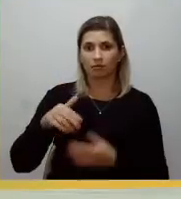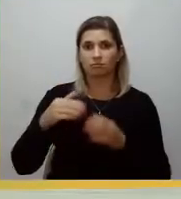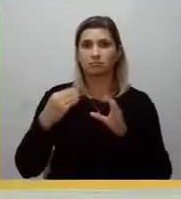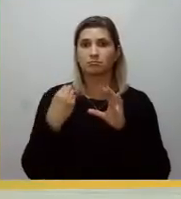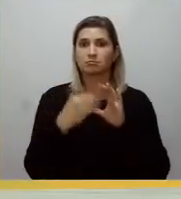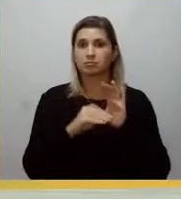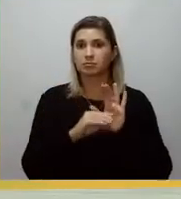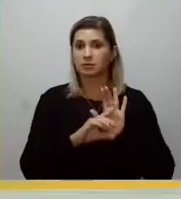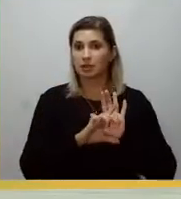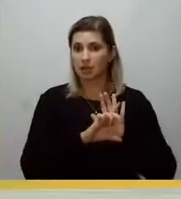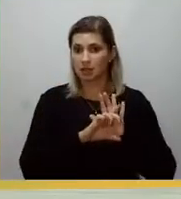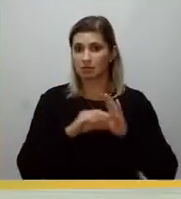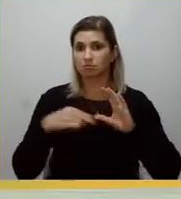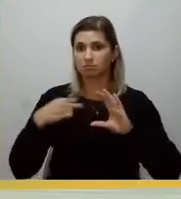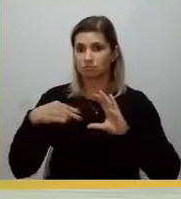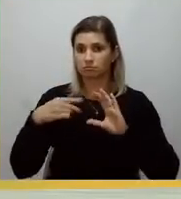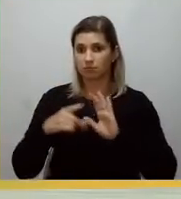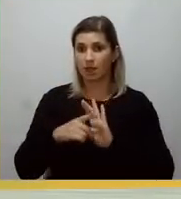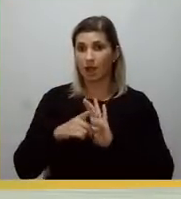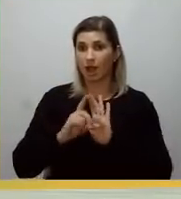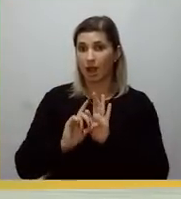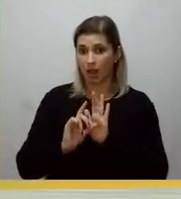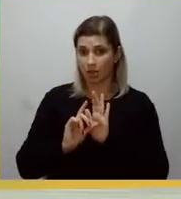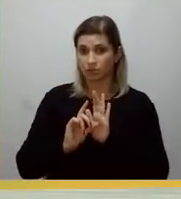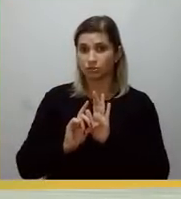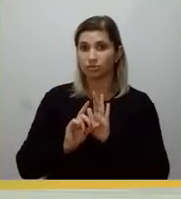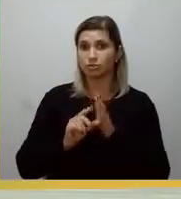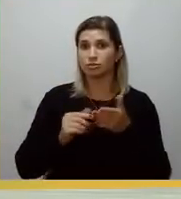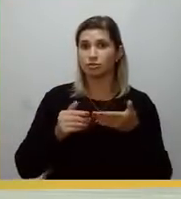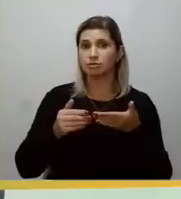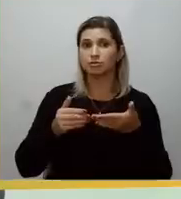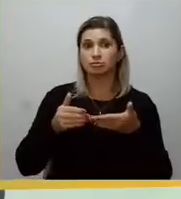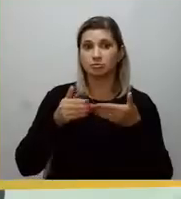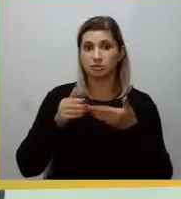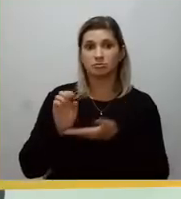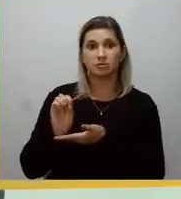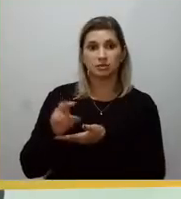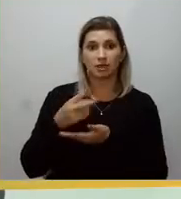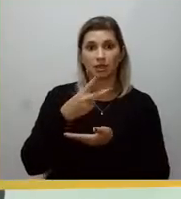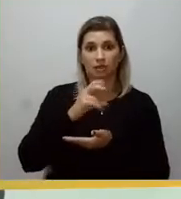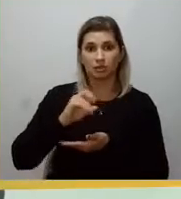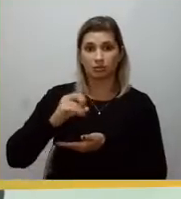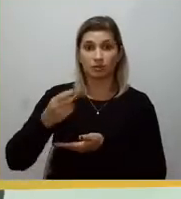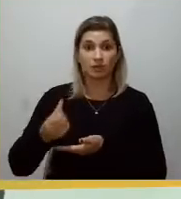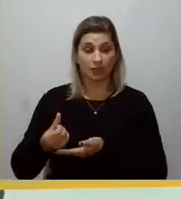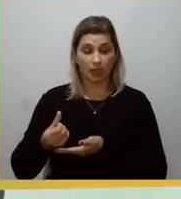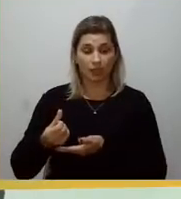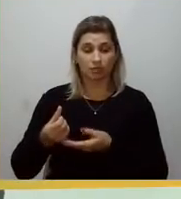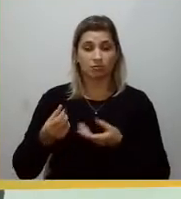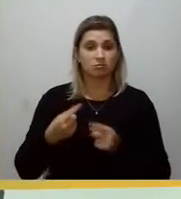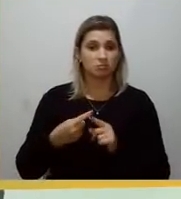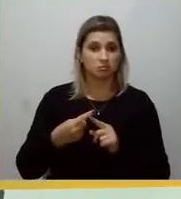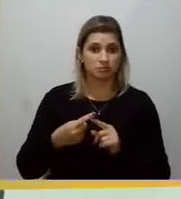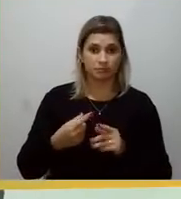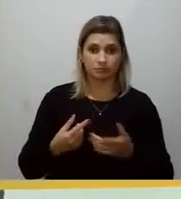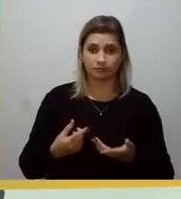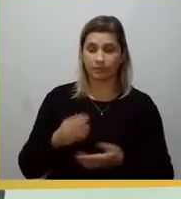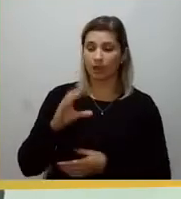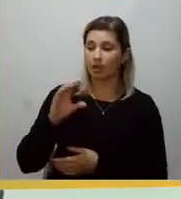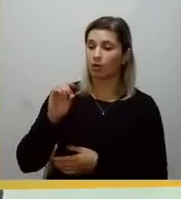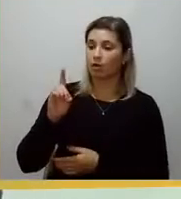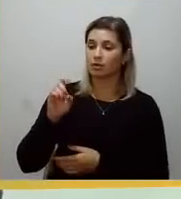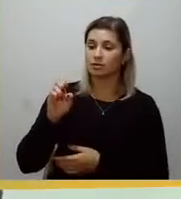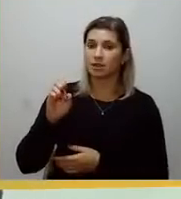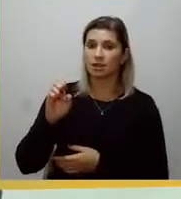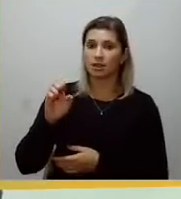Codeplan dias antes de renunciar em 2006. Por que que houve a extinção da Codeplan? A Codeplan ela foi criada na época da inflação, né? A inflação